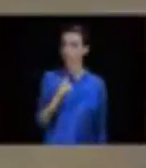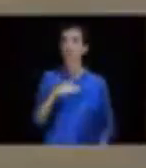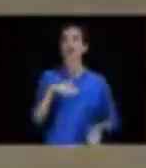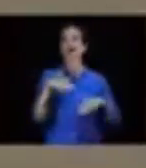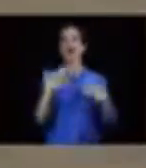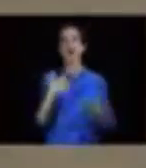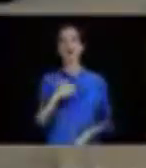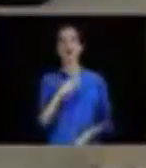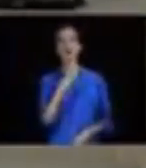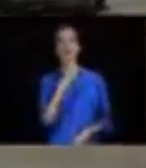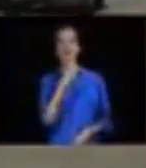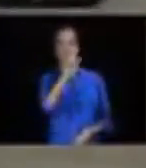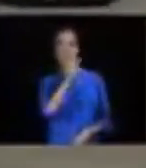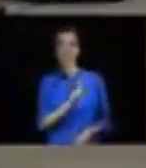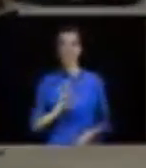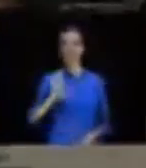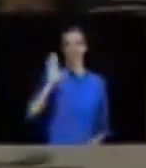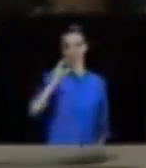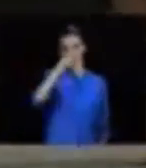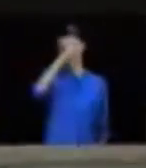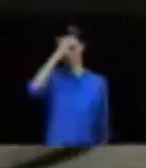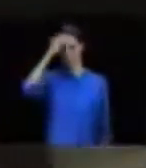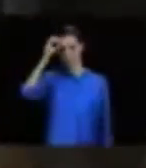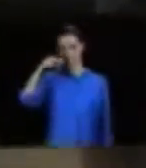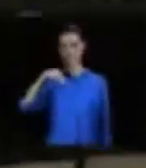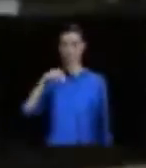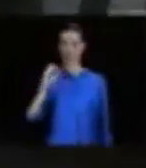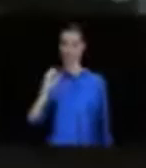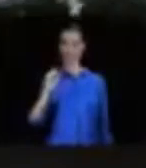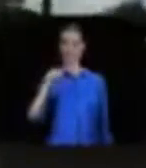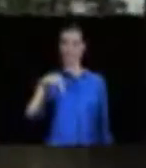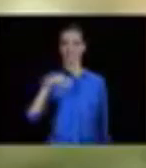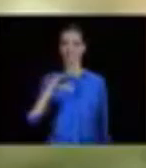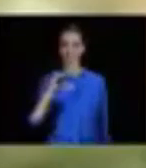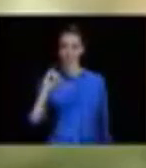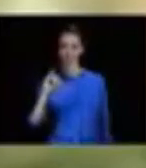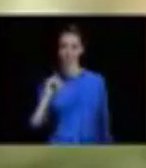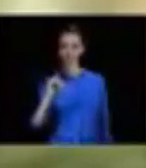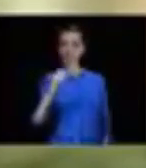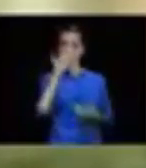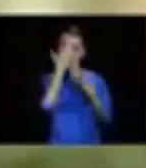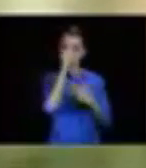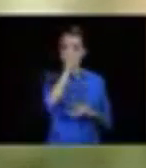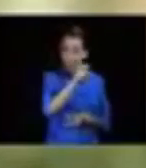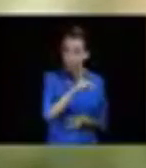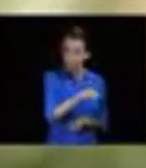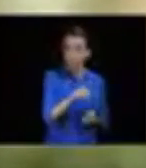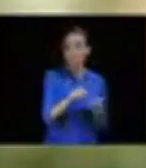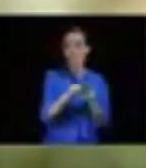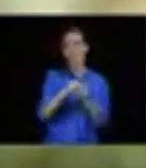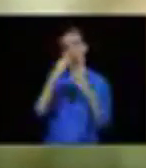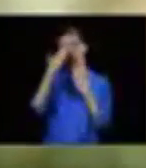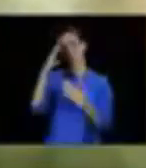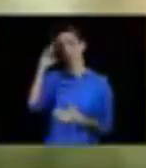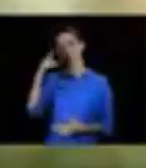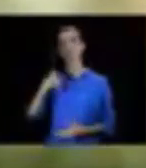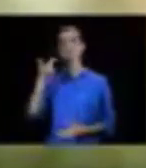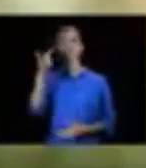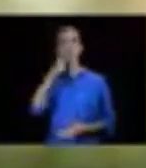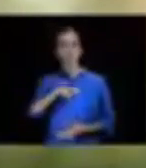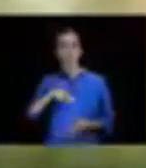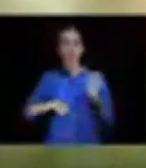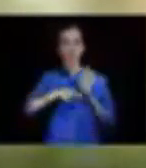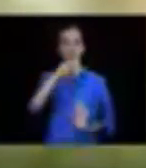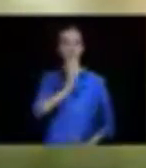Então que eu conheci o nosso candidato a prefeito aí, o Dr. Luiz Lança, né? Graças a ele. Graças a Deus eu consegui meu